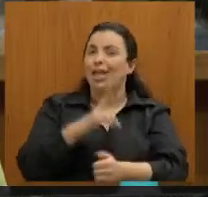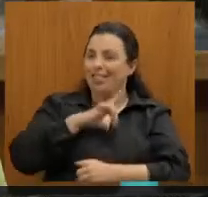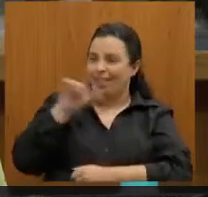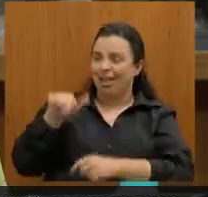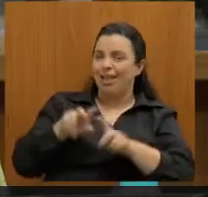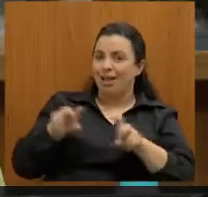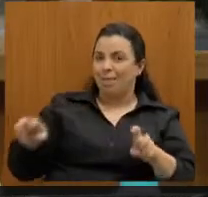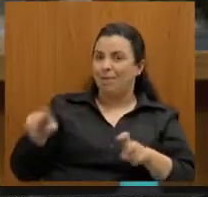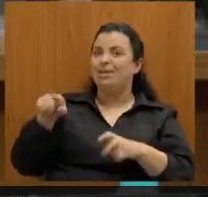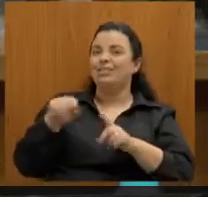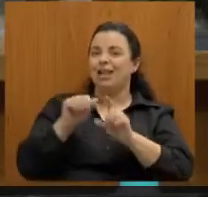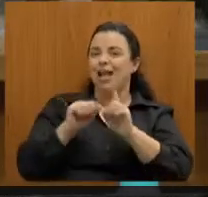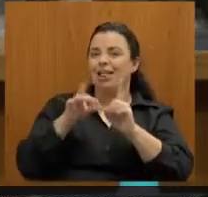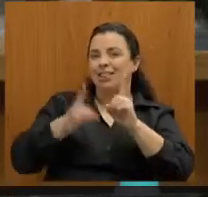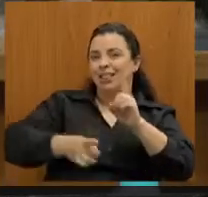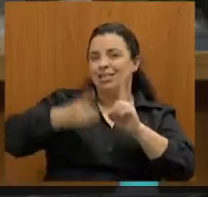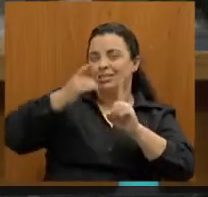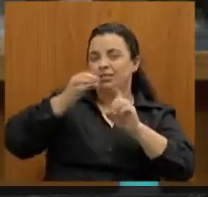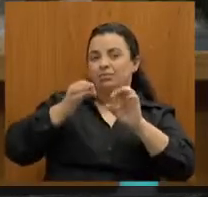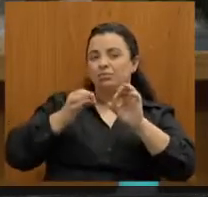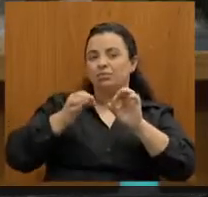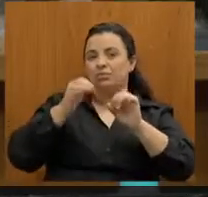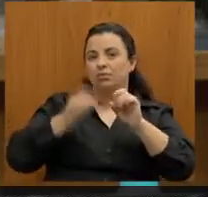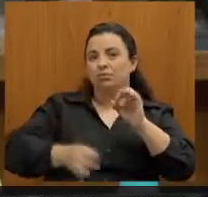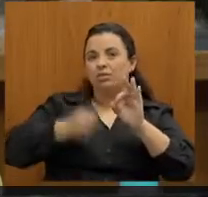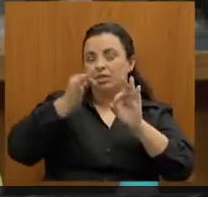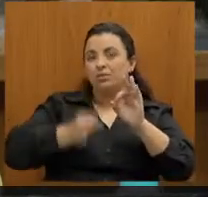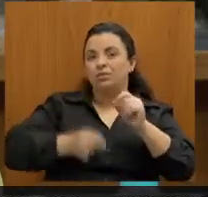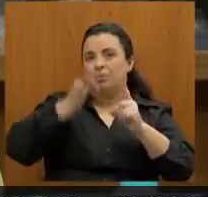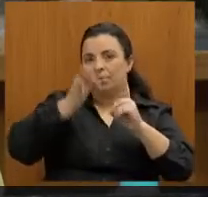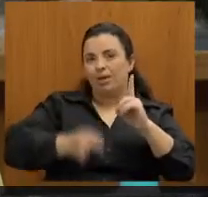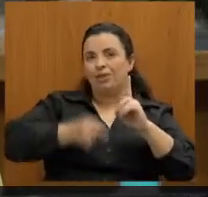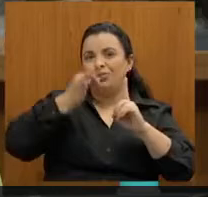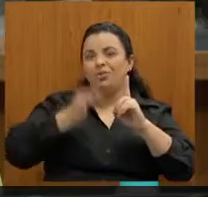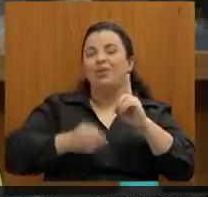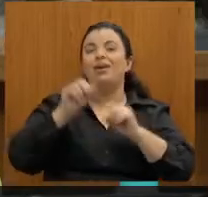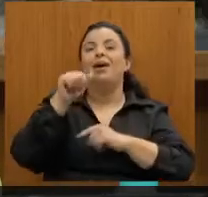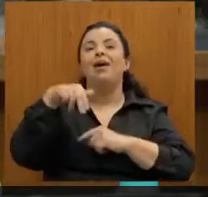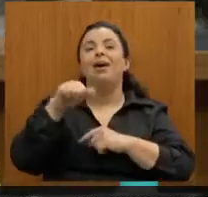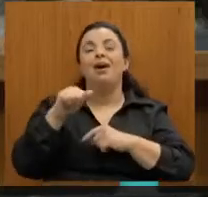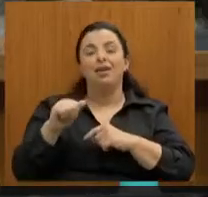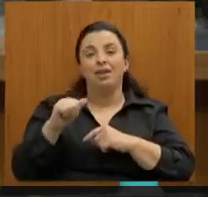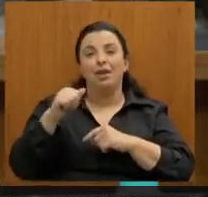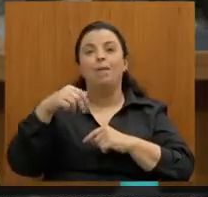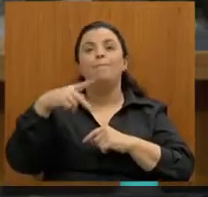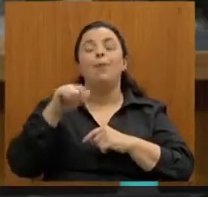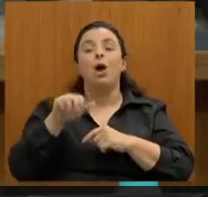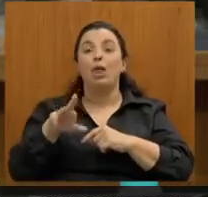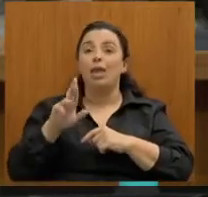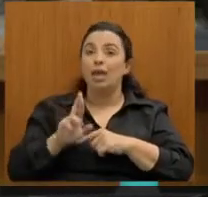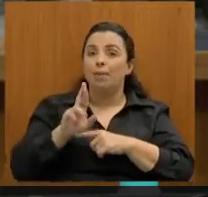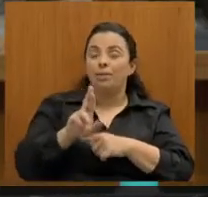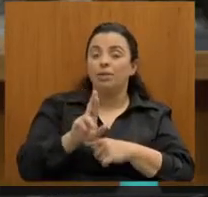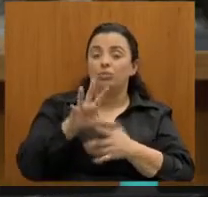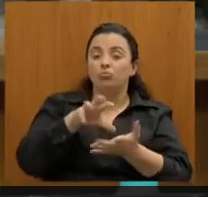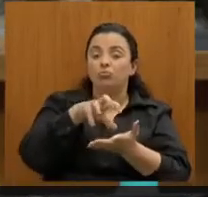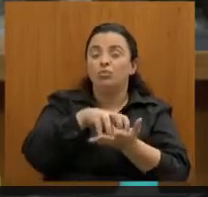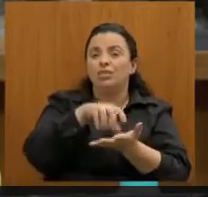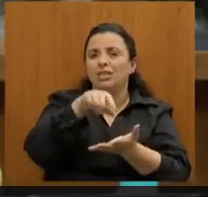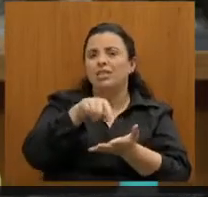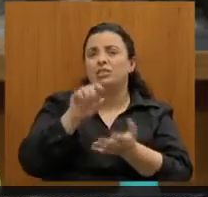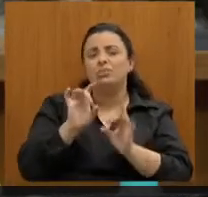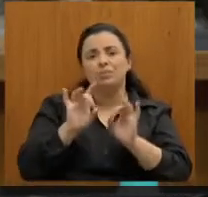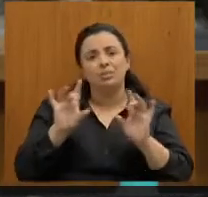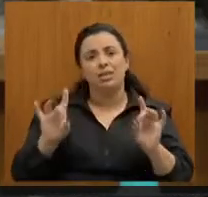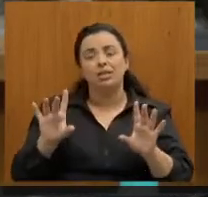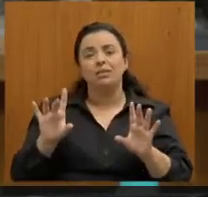desembargadora Ana Paula nós temos aqui a doutora Ingrid que representa uma unidade especializada da Polícia Civil